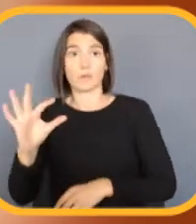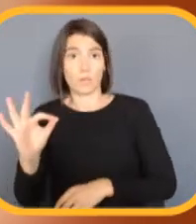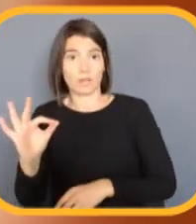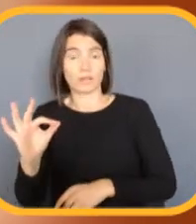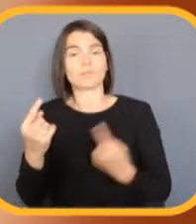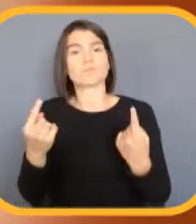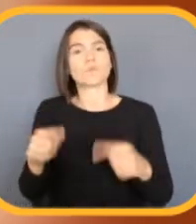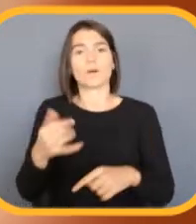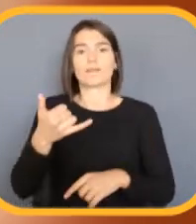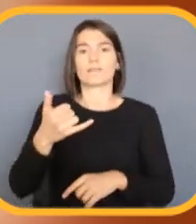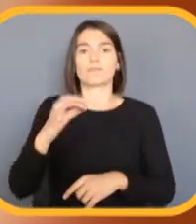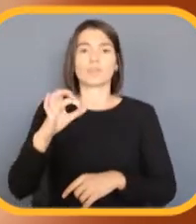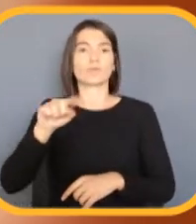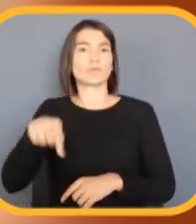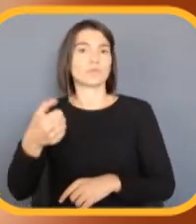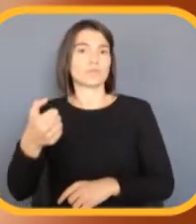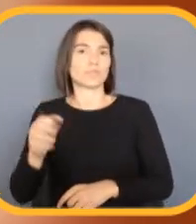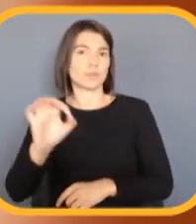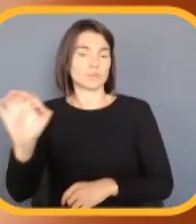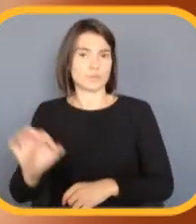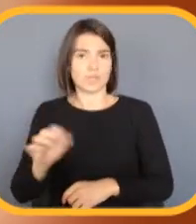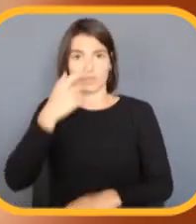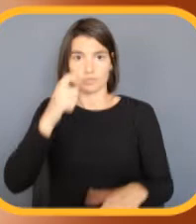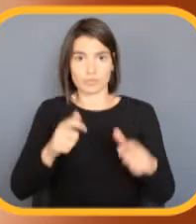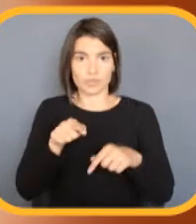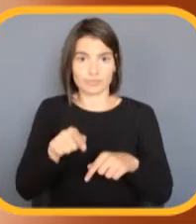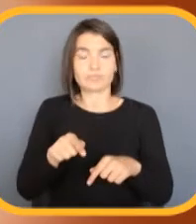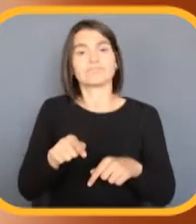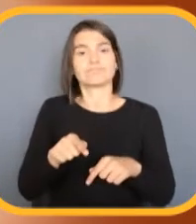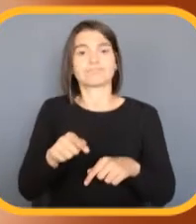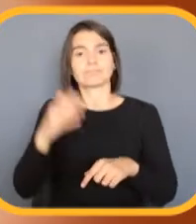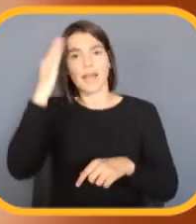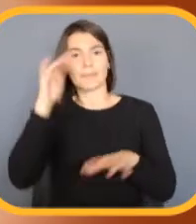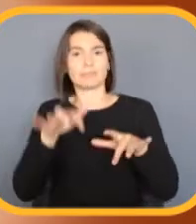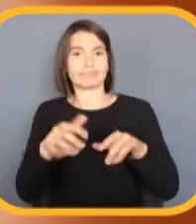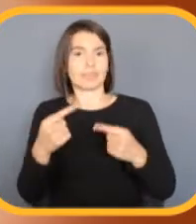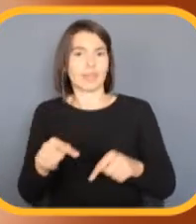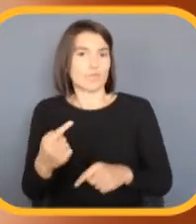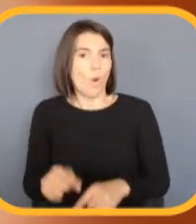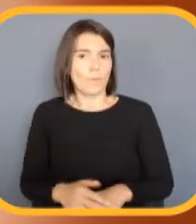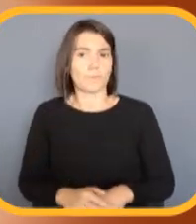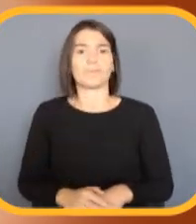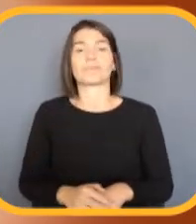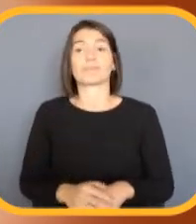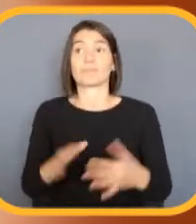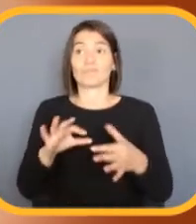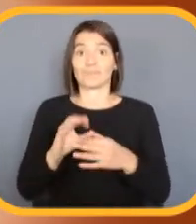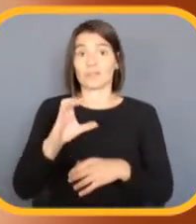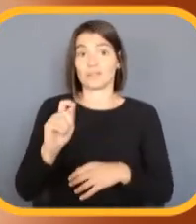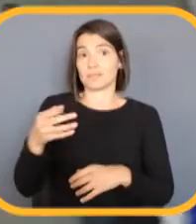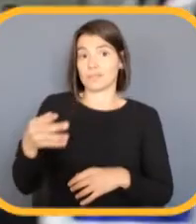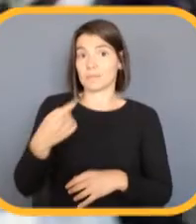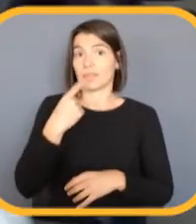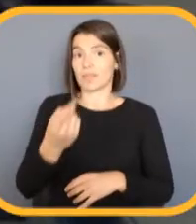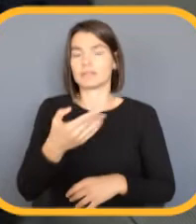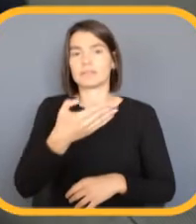os 64 anos, apenas 28,5% da população possuía essas competências. De